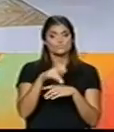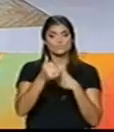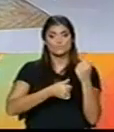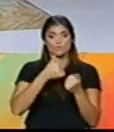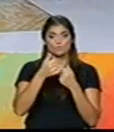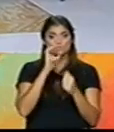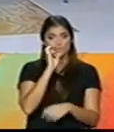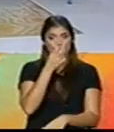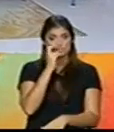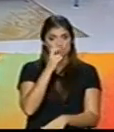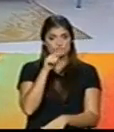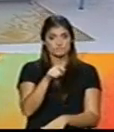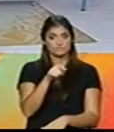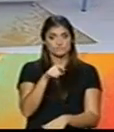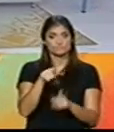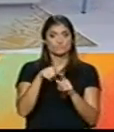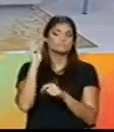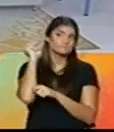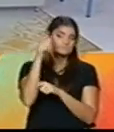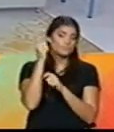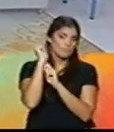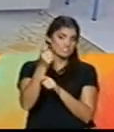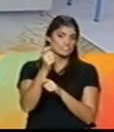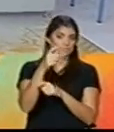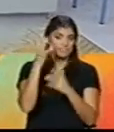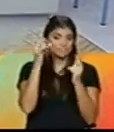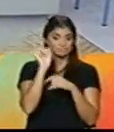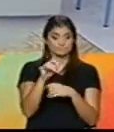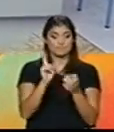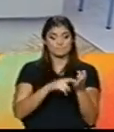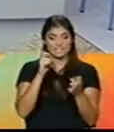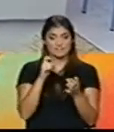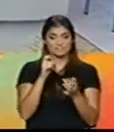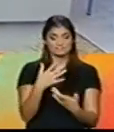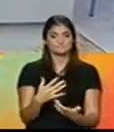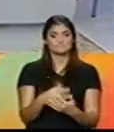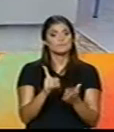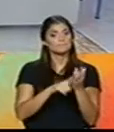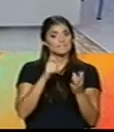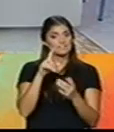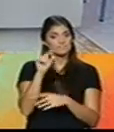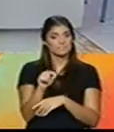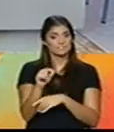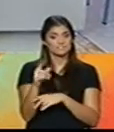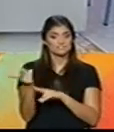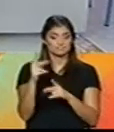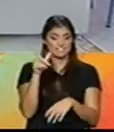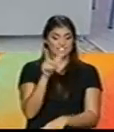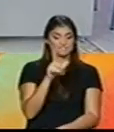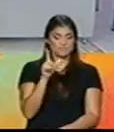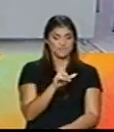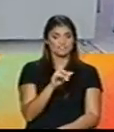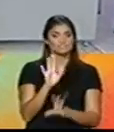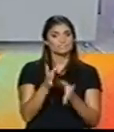tão curioso. O sim. lançamento do Machado, que é uma diversão tipicamente norte-americana. Pronto, é norte-americana e também chegou a Lisboa. Chegou cá.